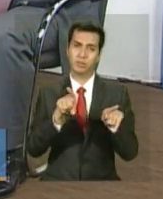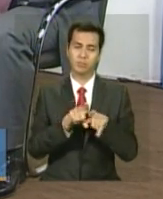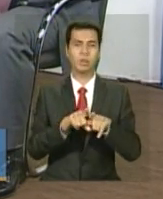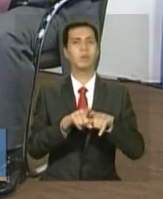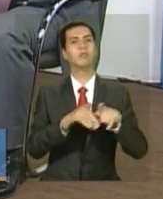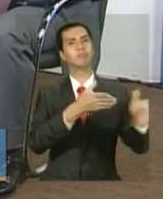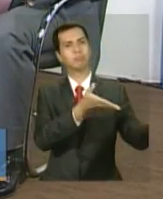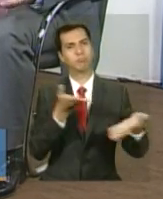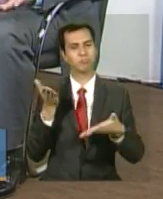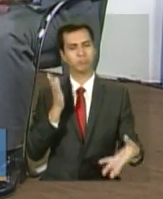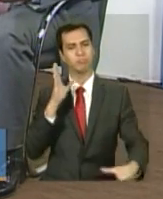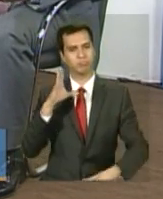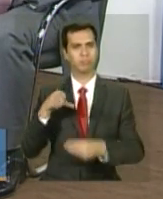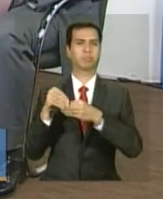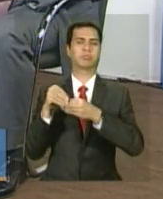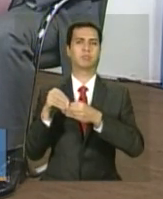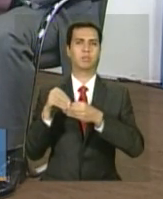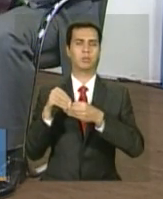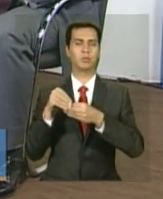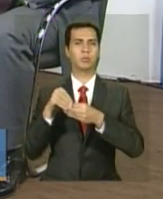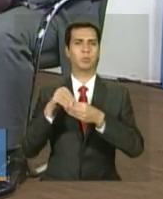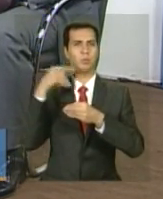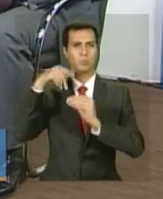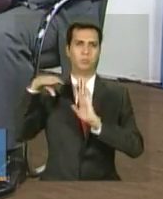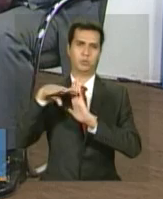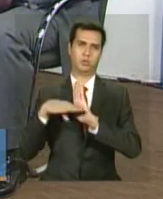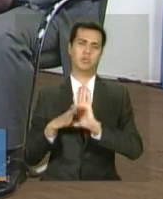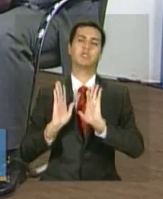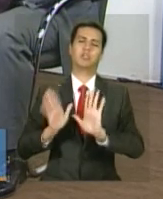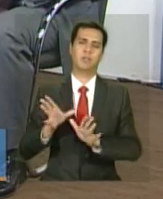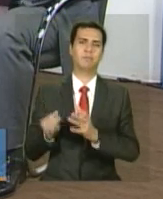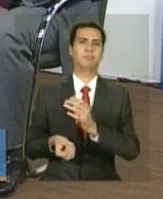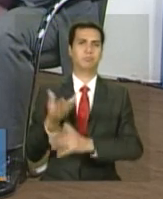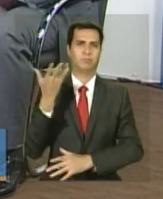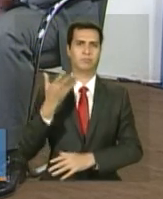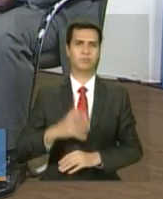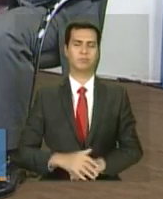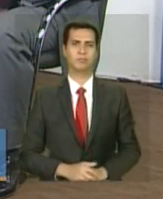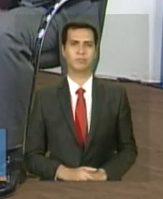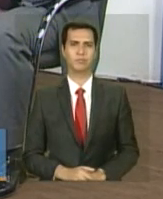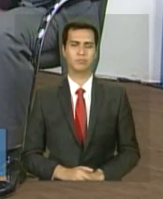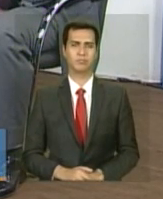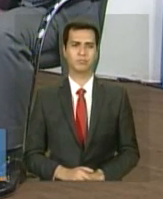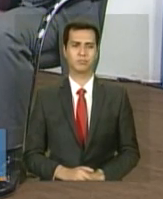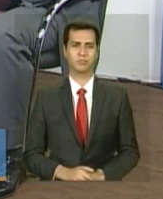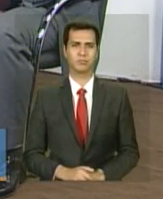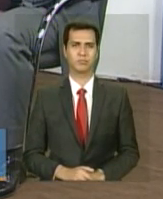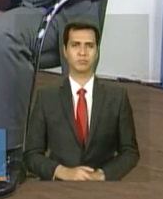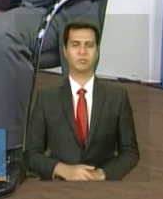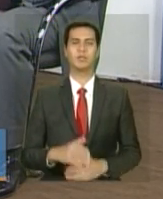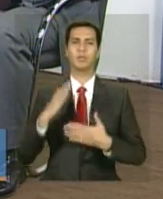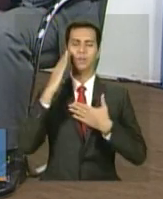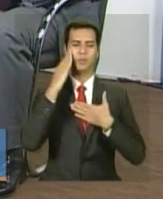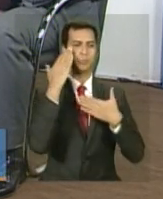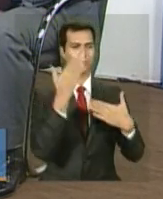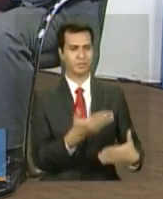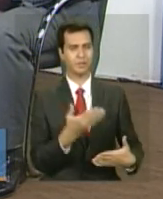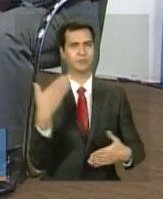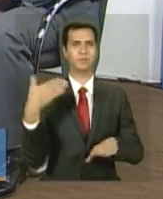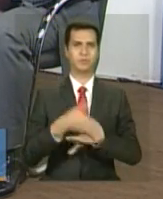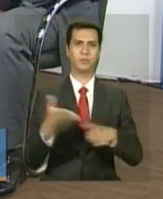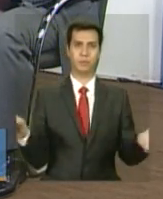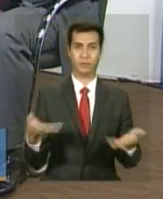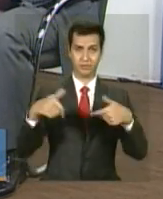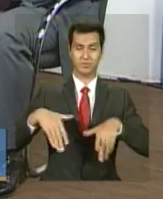de como estão sendo atendidos ou não pelos programas e e ações existentes muito obrigada a Senhor pela participação conosco aqui na